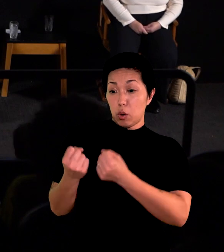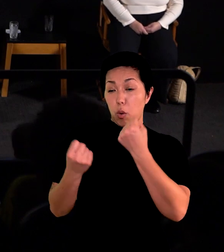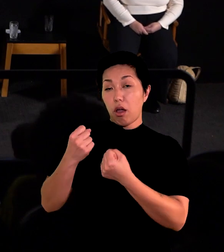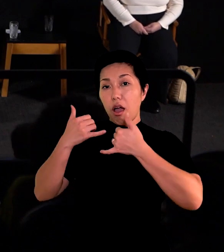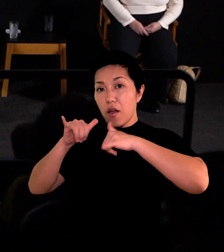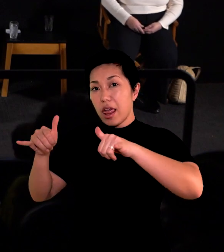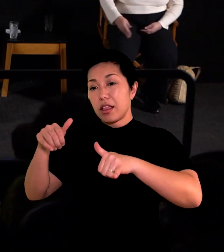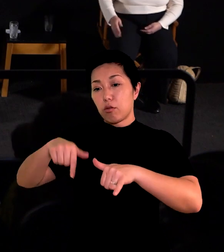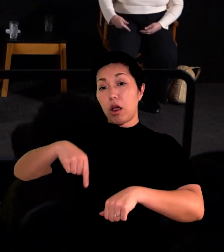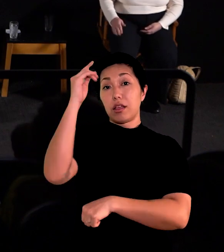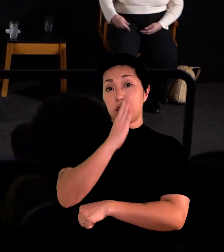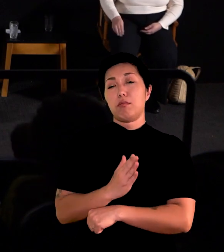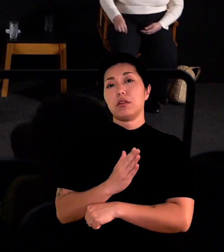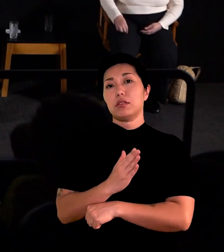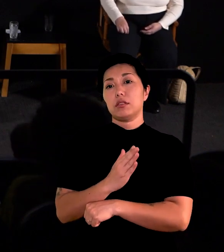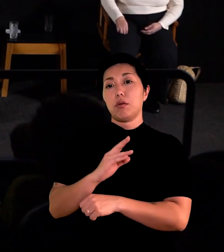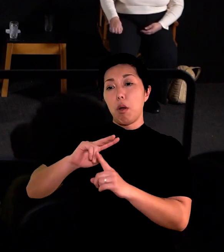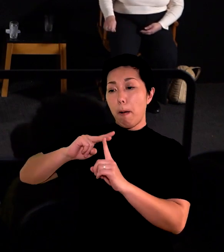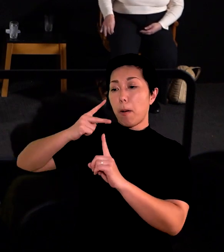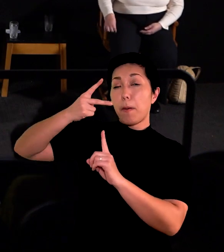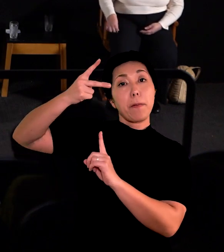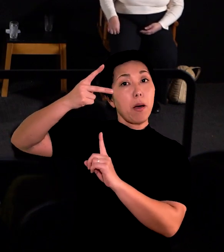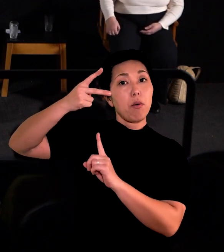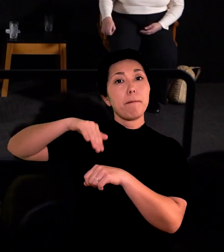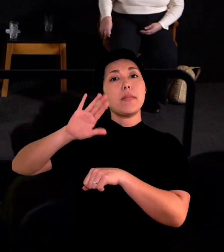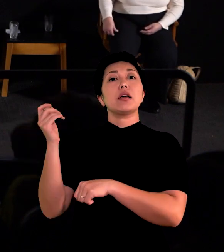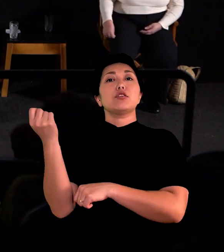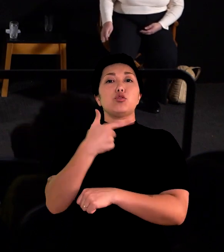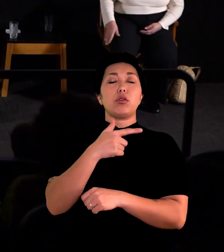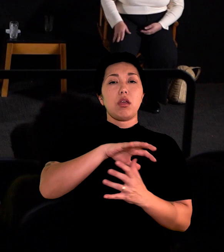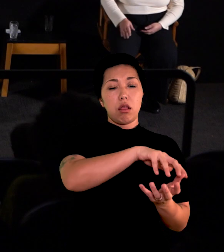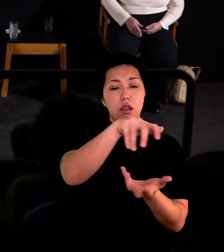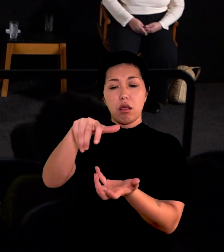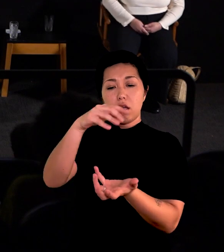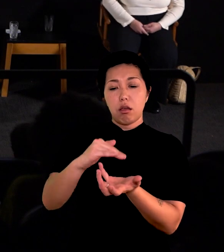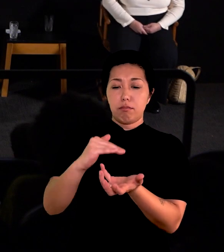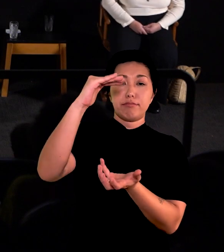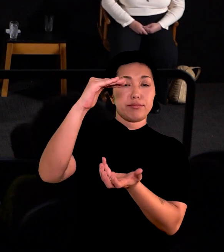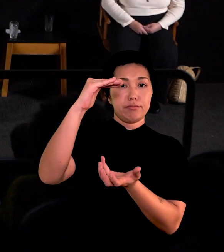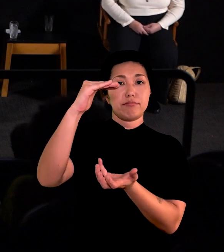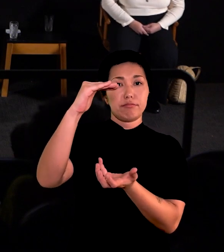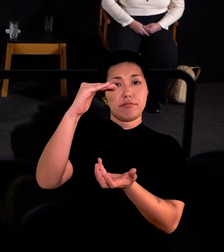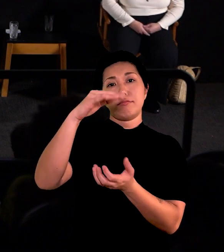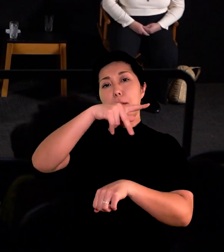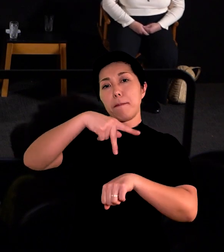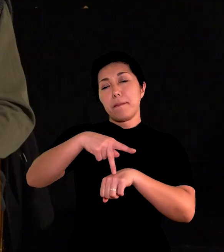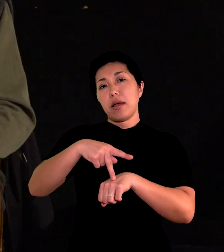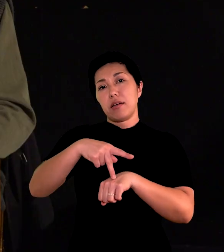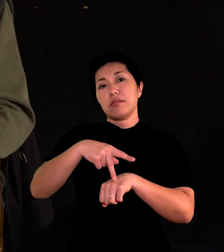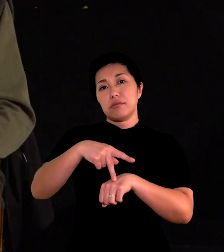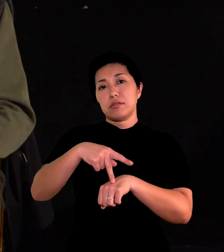por que o custo do carro elétrico no Brasil é tão superior ao que está sendo hoje